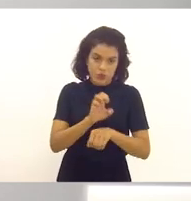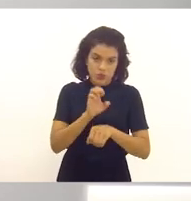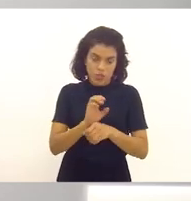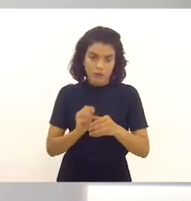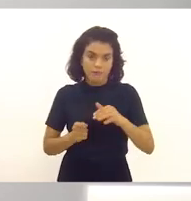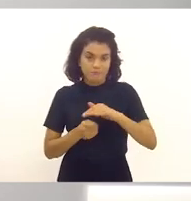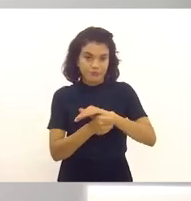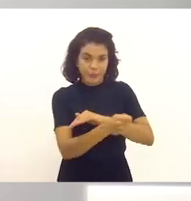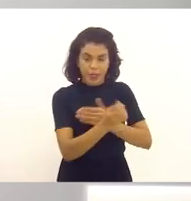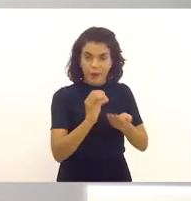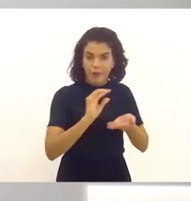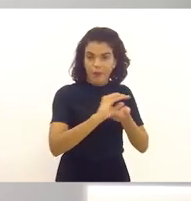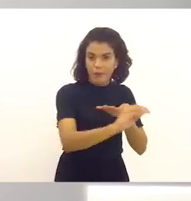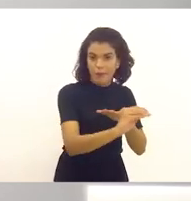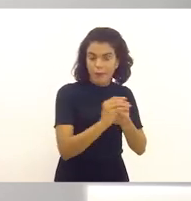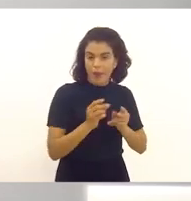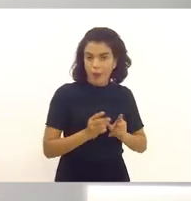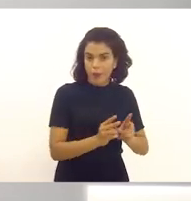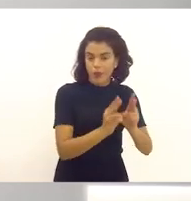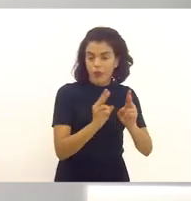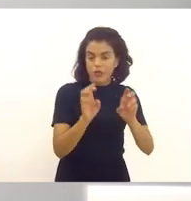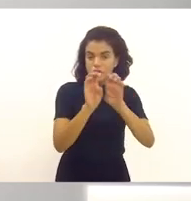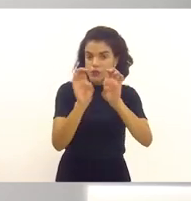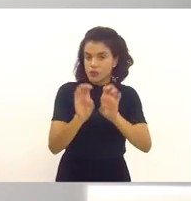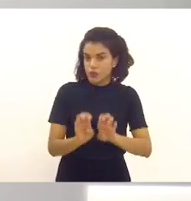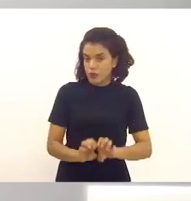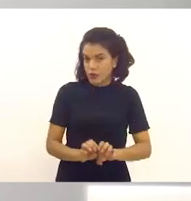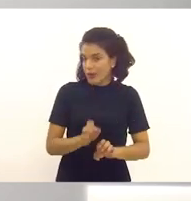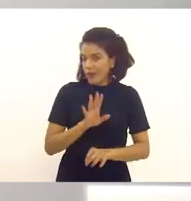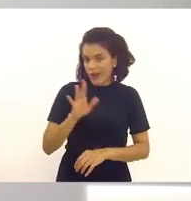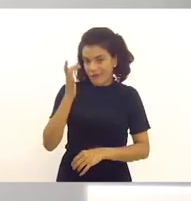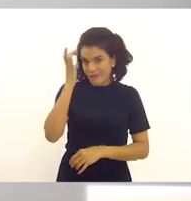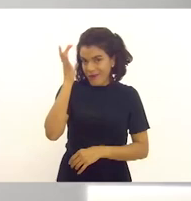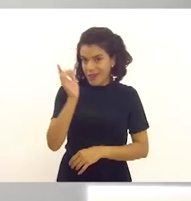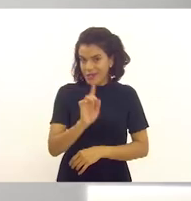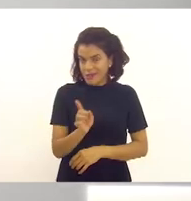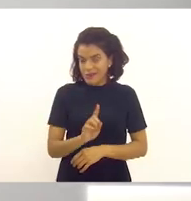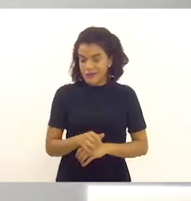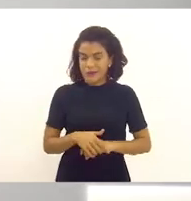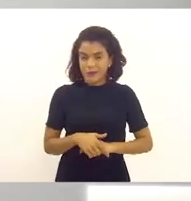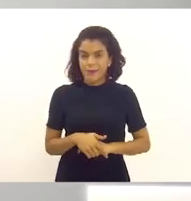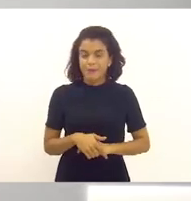permitir que a gente continue mantendo a estrutura o que não é fácil